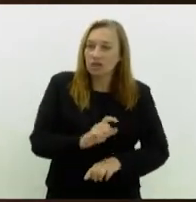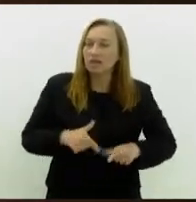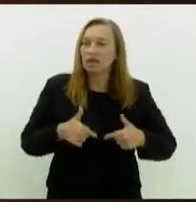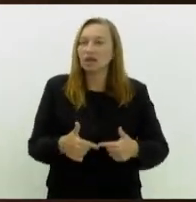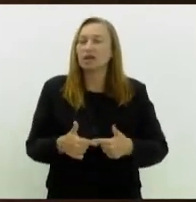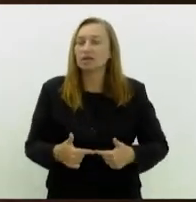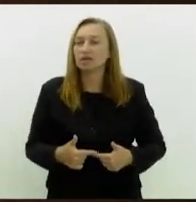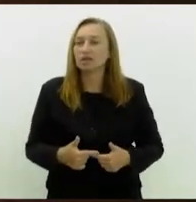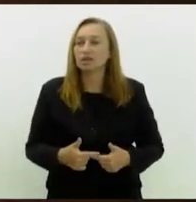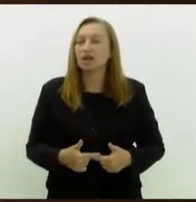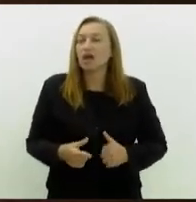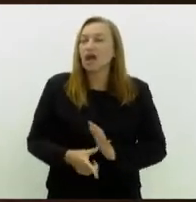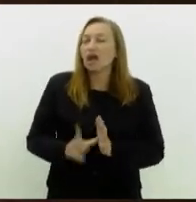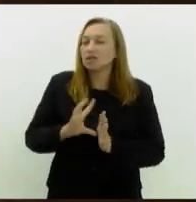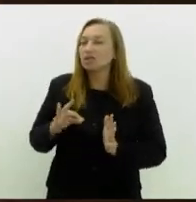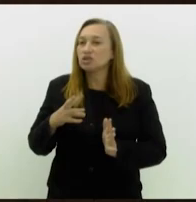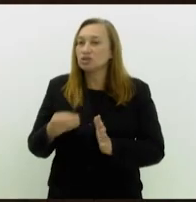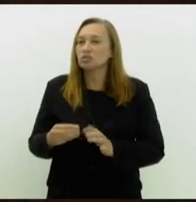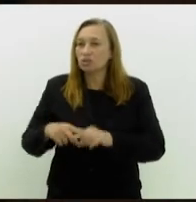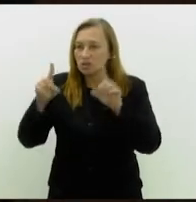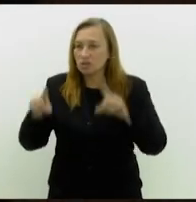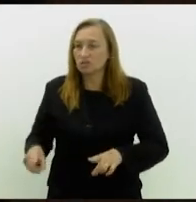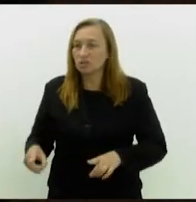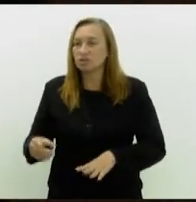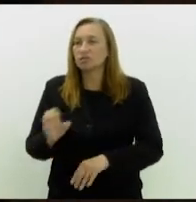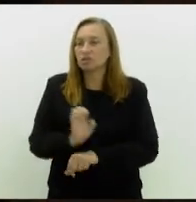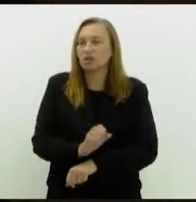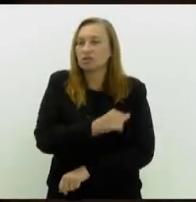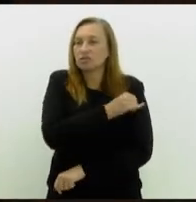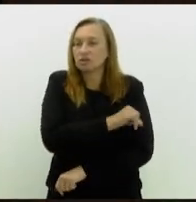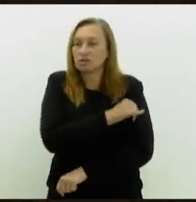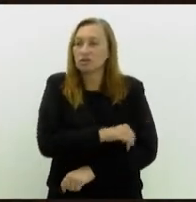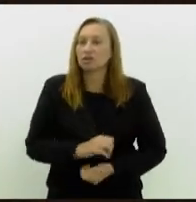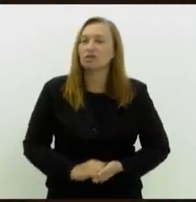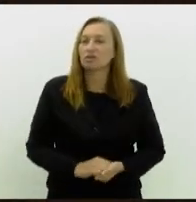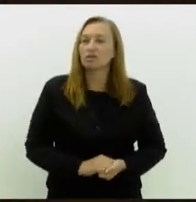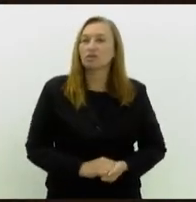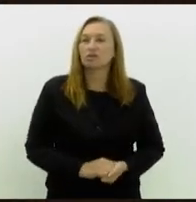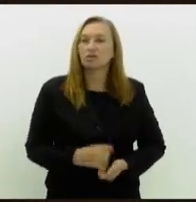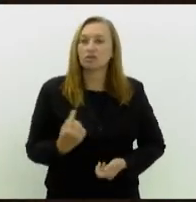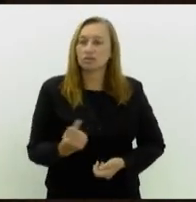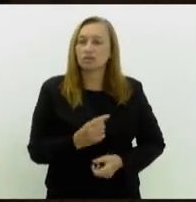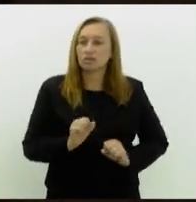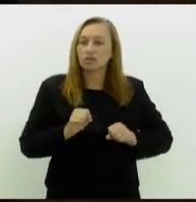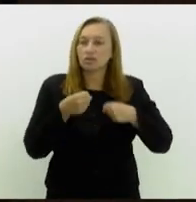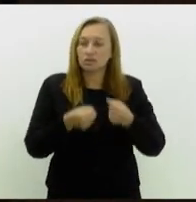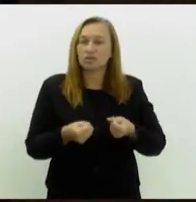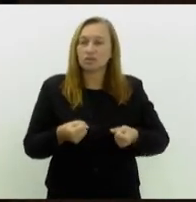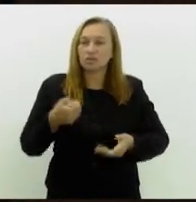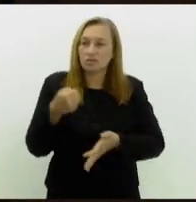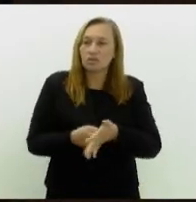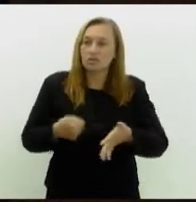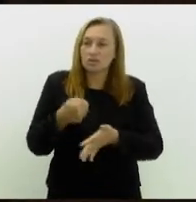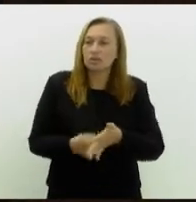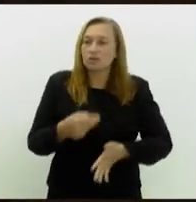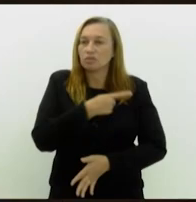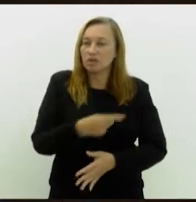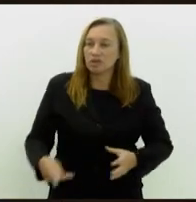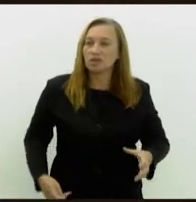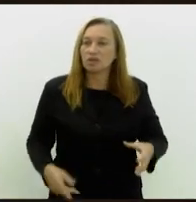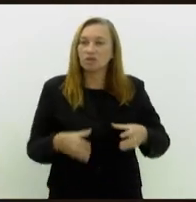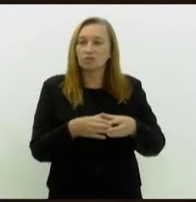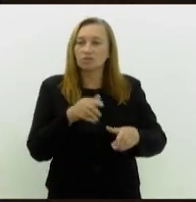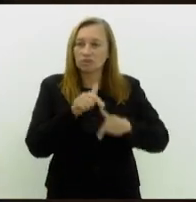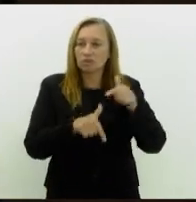deve antes de tudo aos servidores do Estado do Rio de Janeiro fica aqui o nosso esforço incansável e eu como presidenta da comissão de